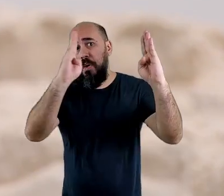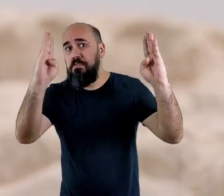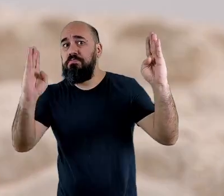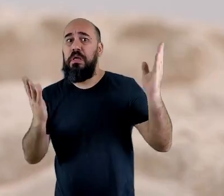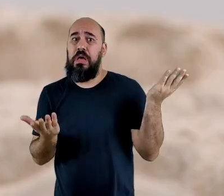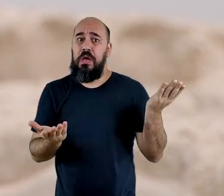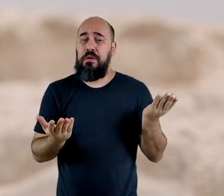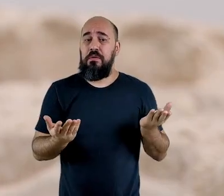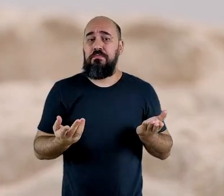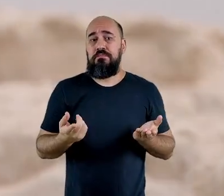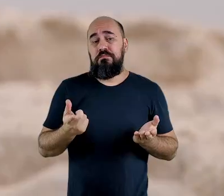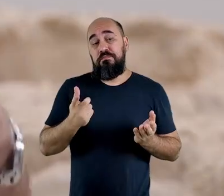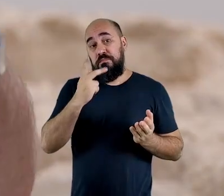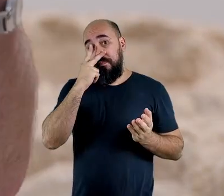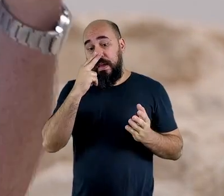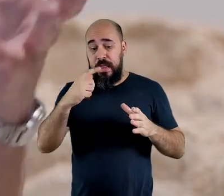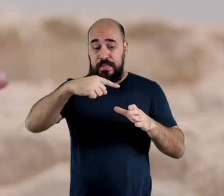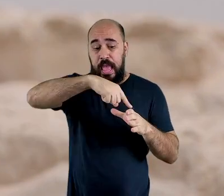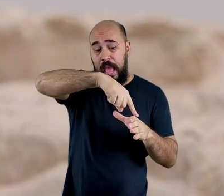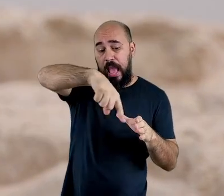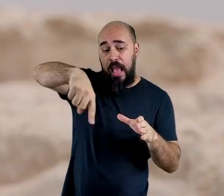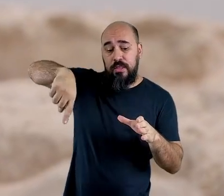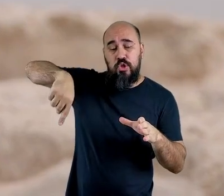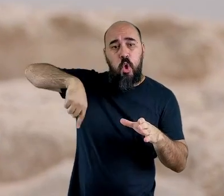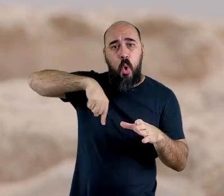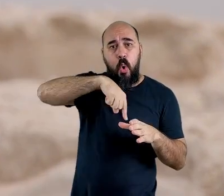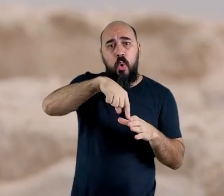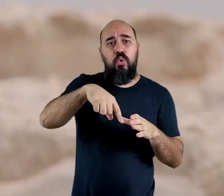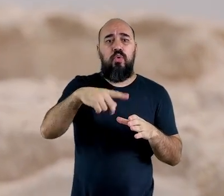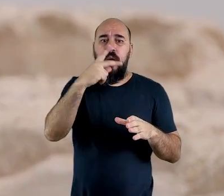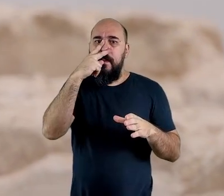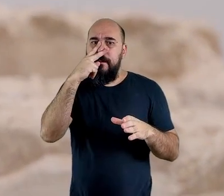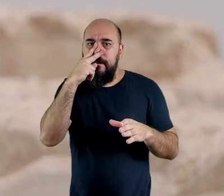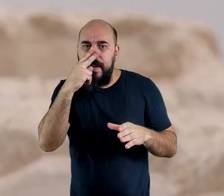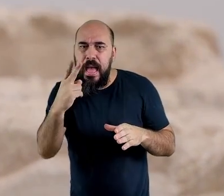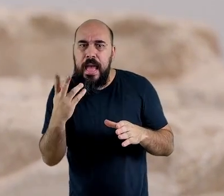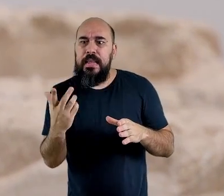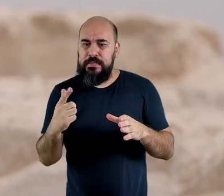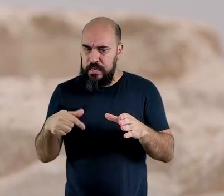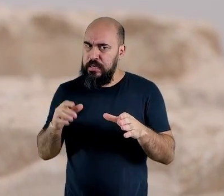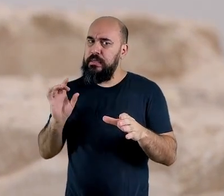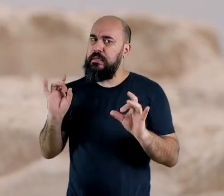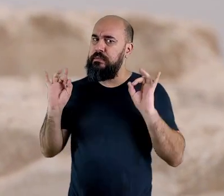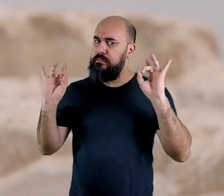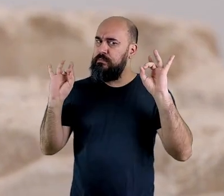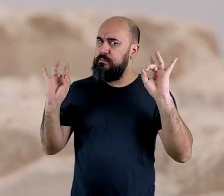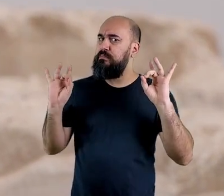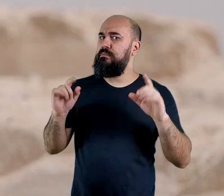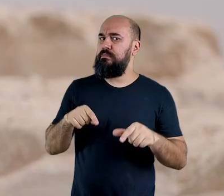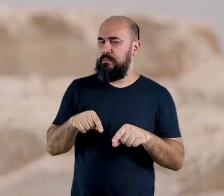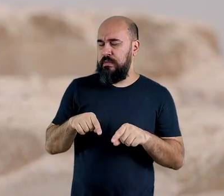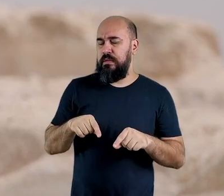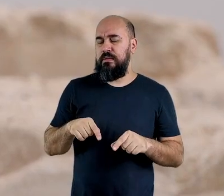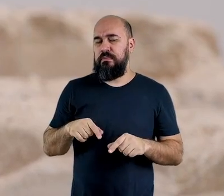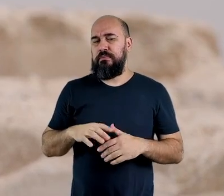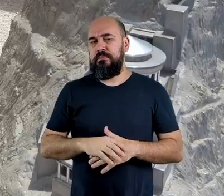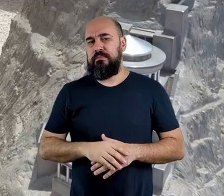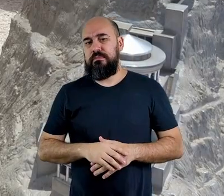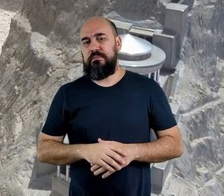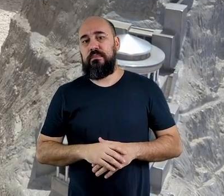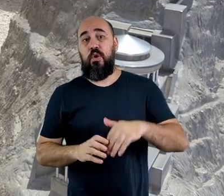é apenas a base arredondada pela qual podemos entender que se tratava de um edifício arredondado, provavelmente cercado por aquelas